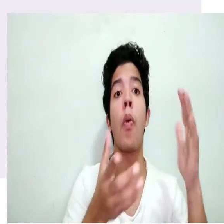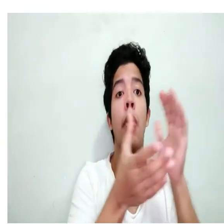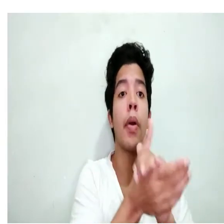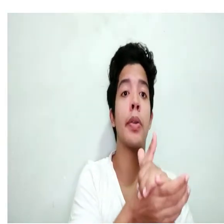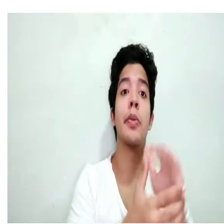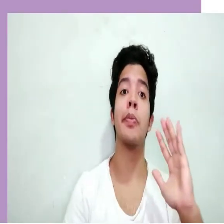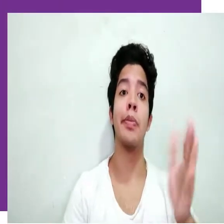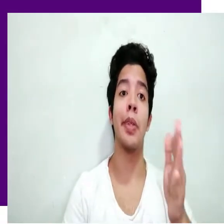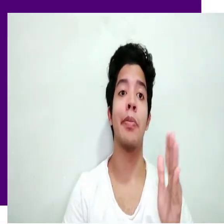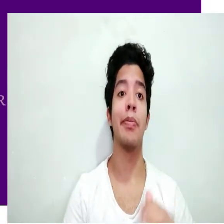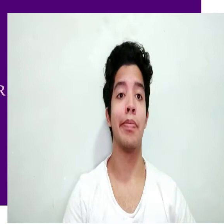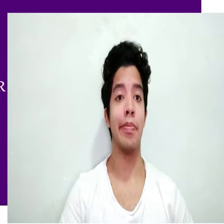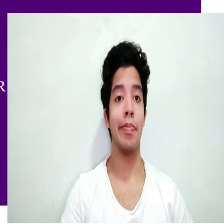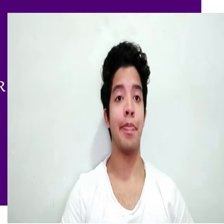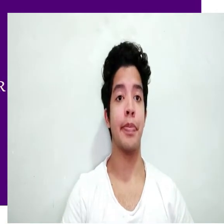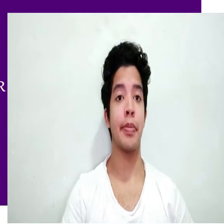conhecido.